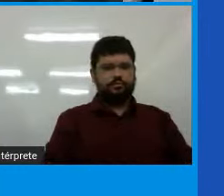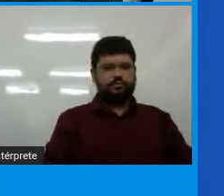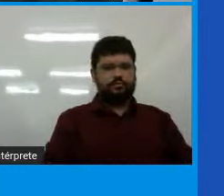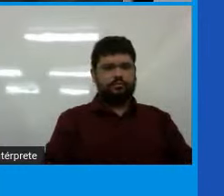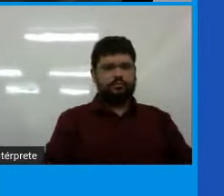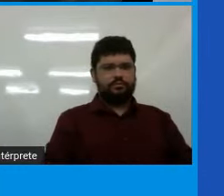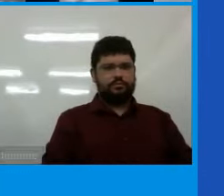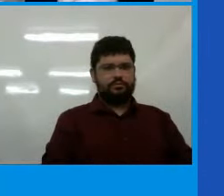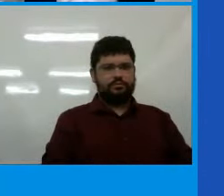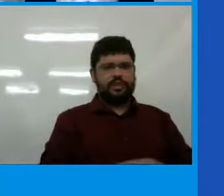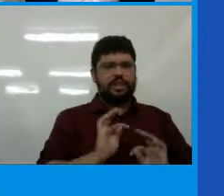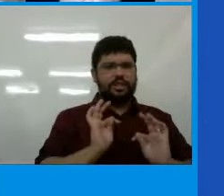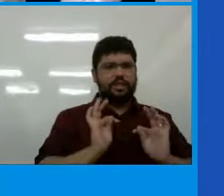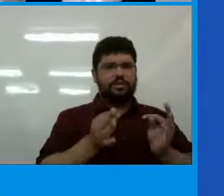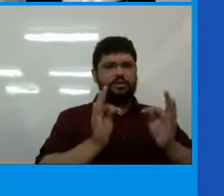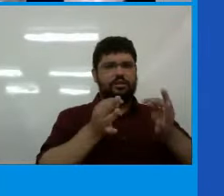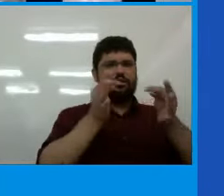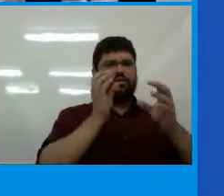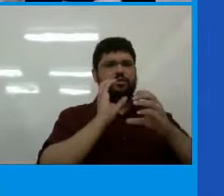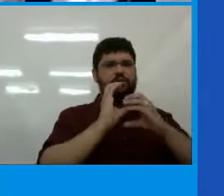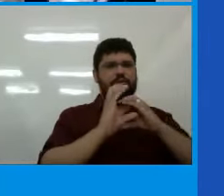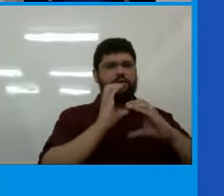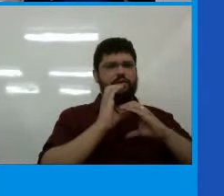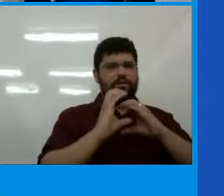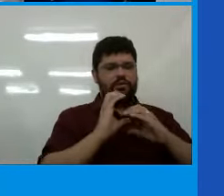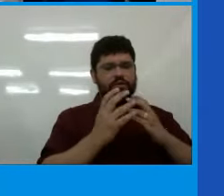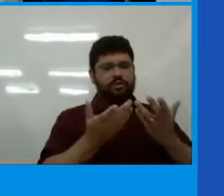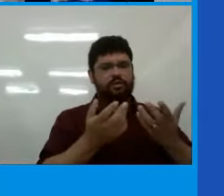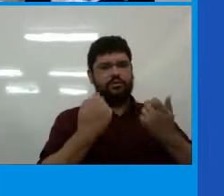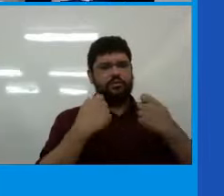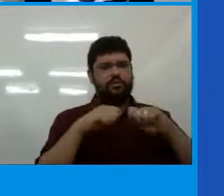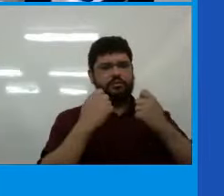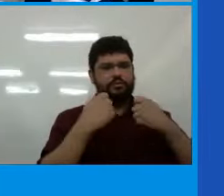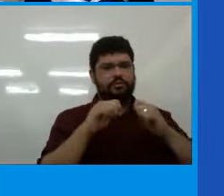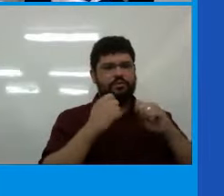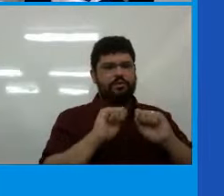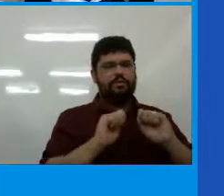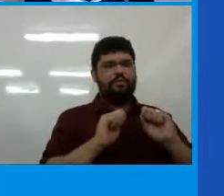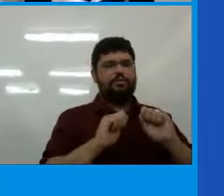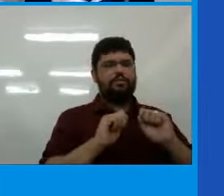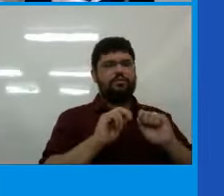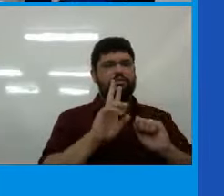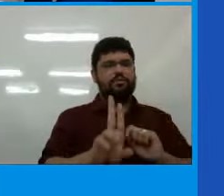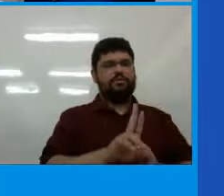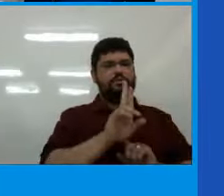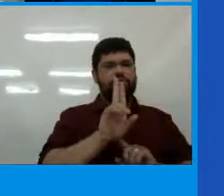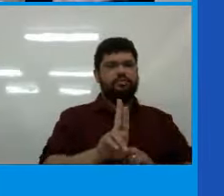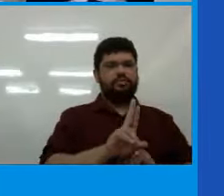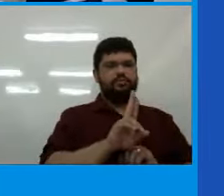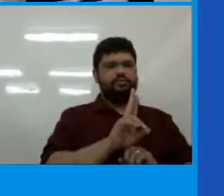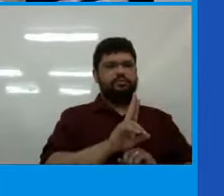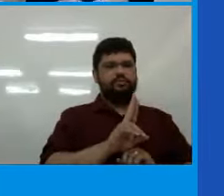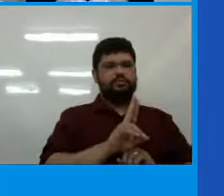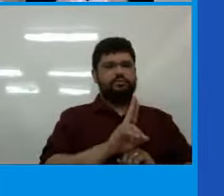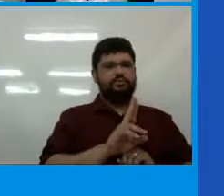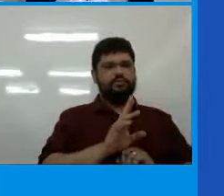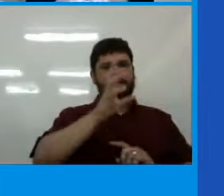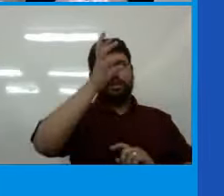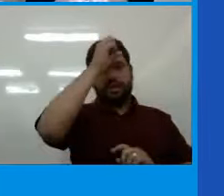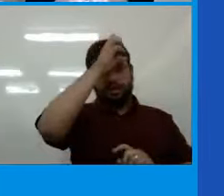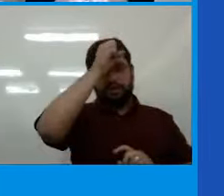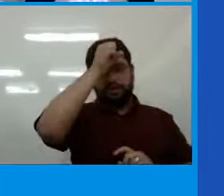as tecnologias de comunicação e informação, elas devem ser efetivamente usadas como recurso de